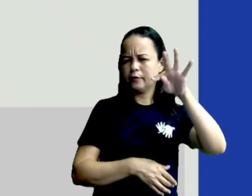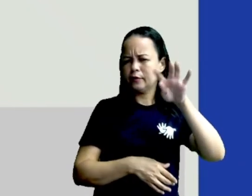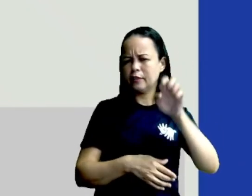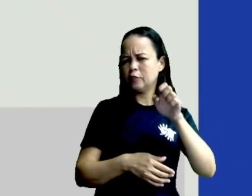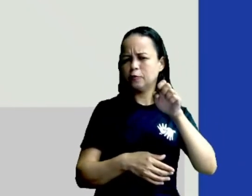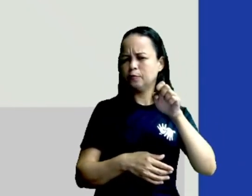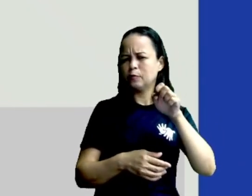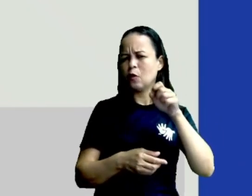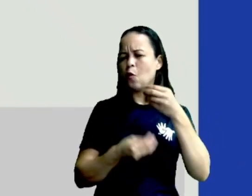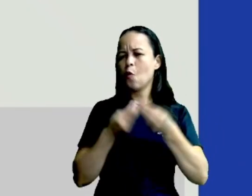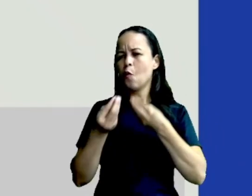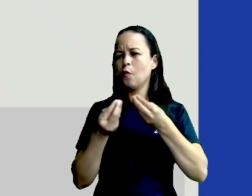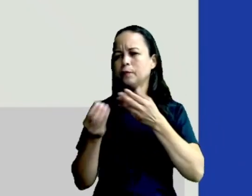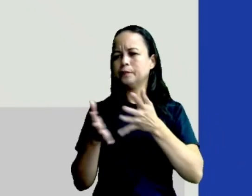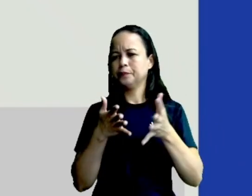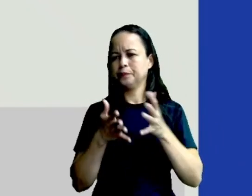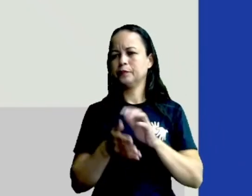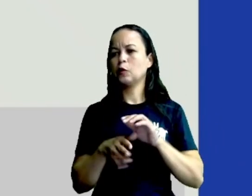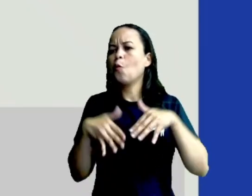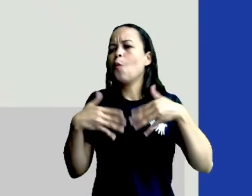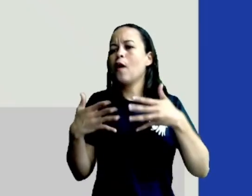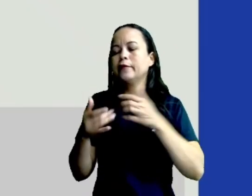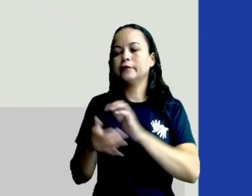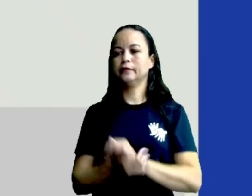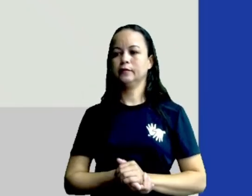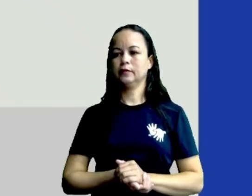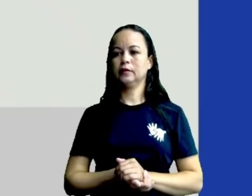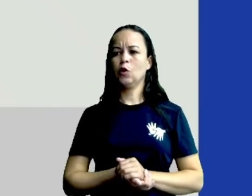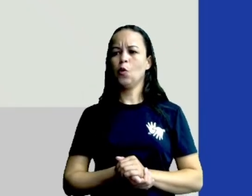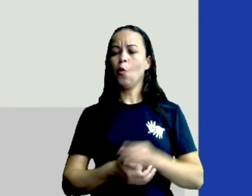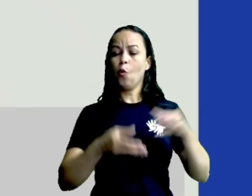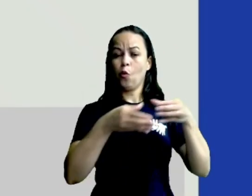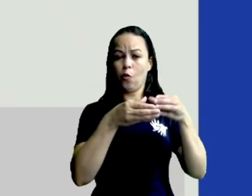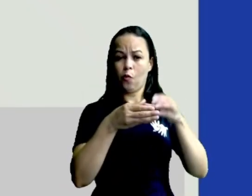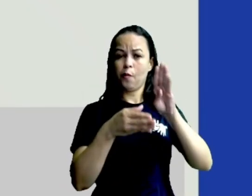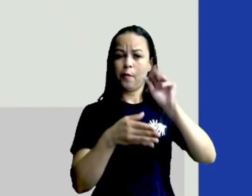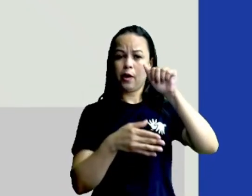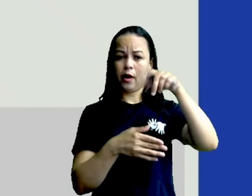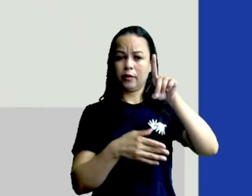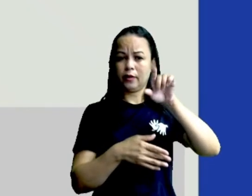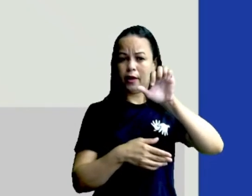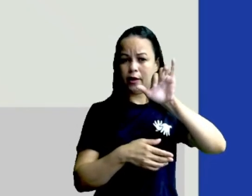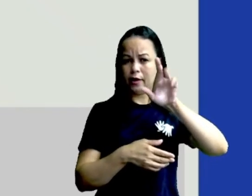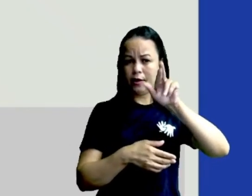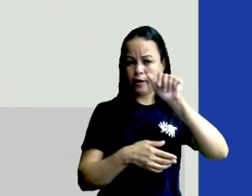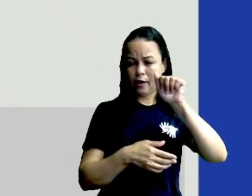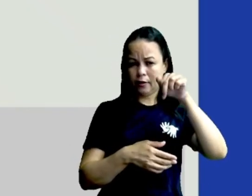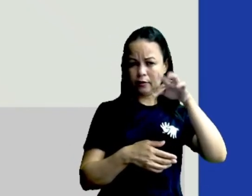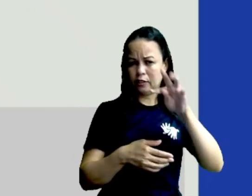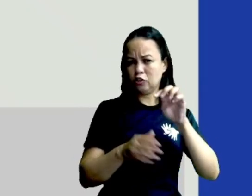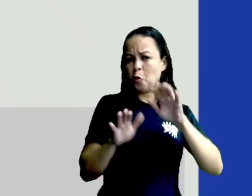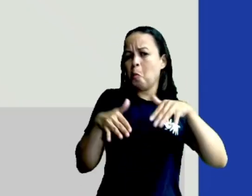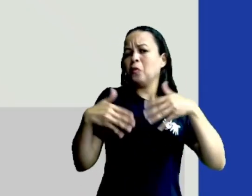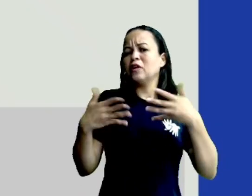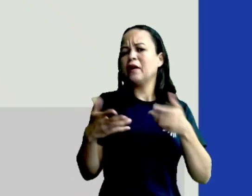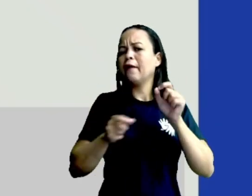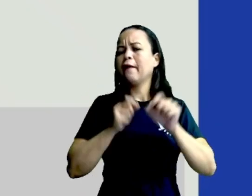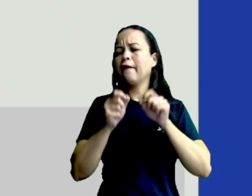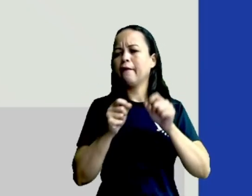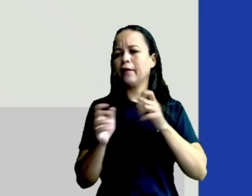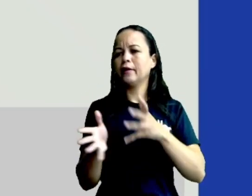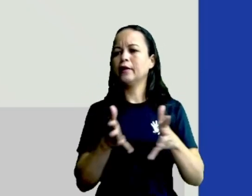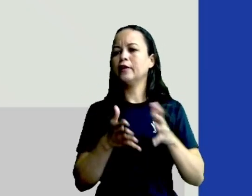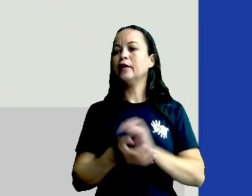deles? Quem eram os bandeirantes? E por fim, qual foi a importância dos tropeiros para